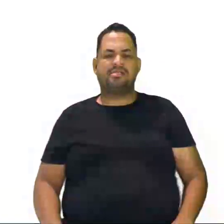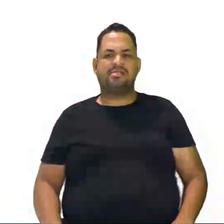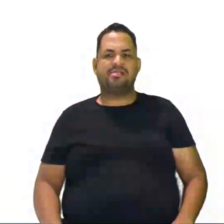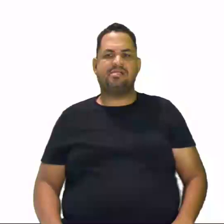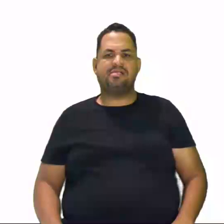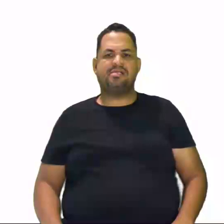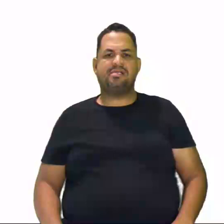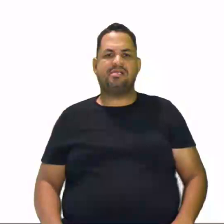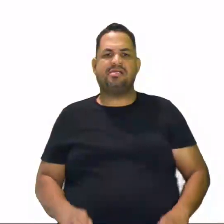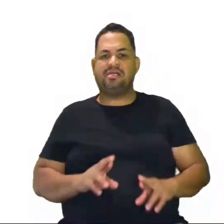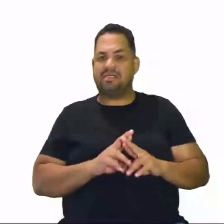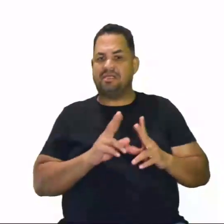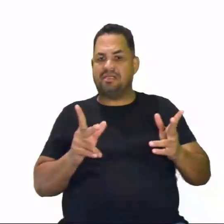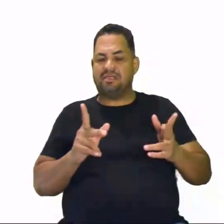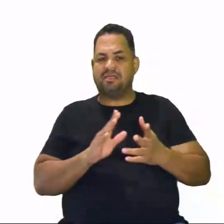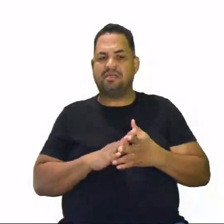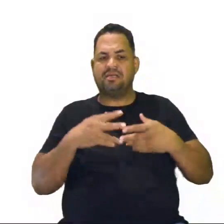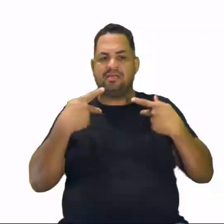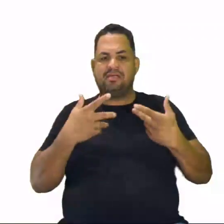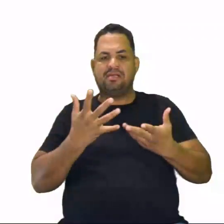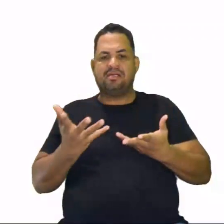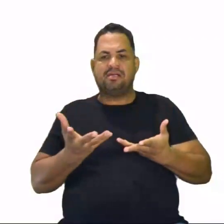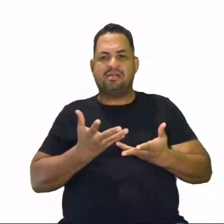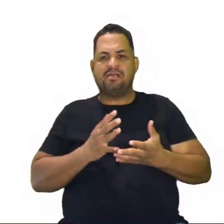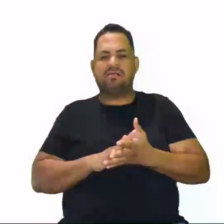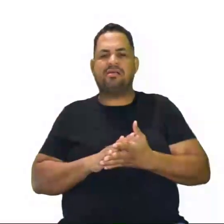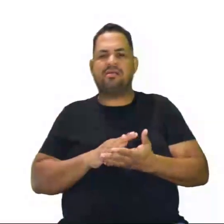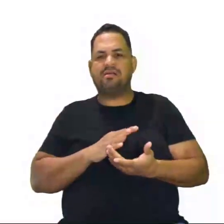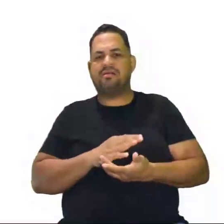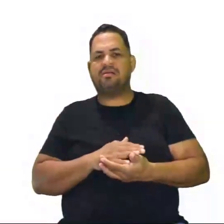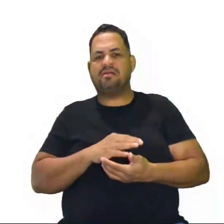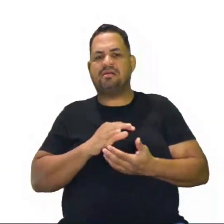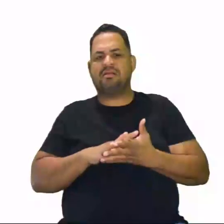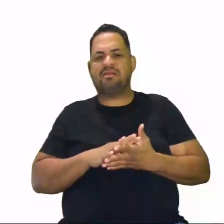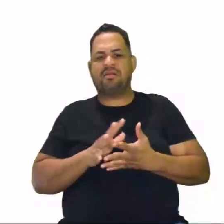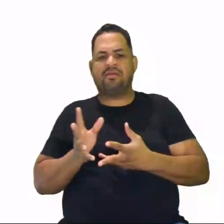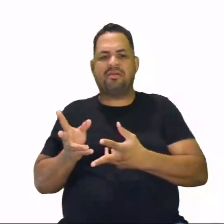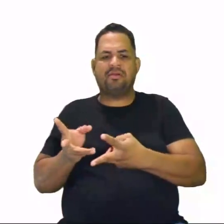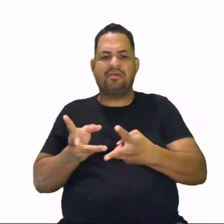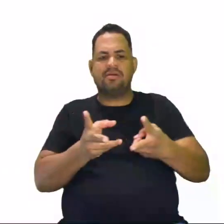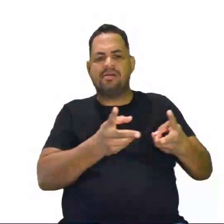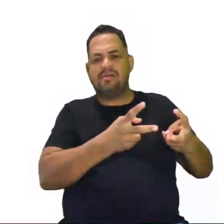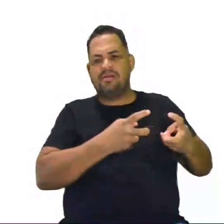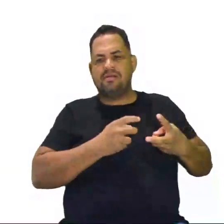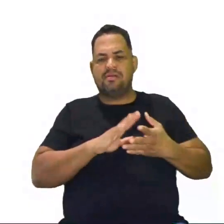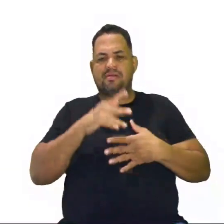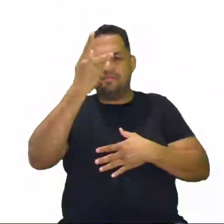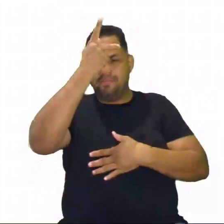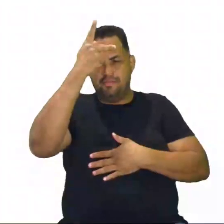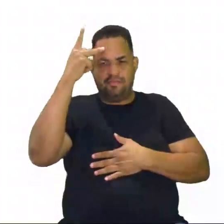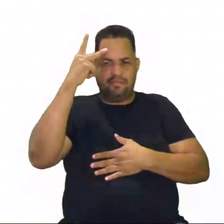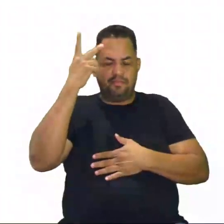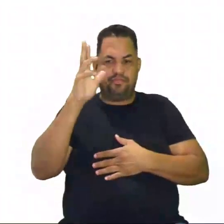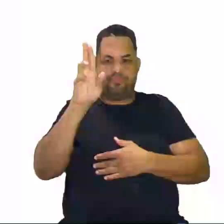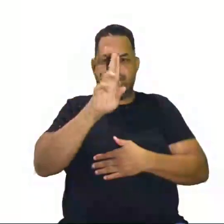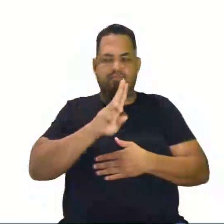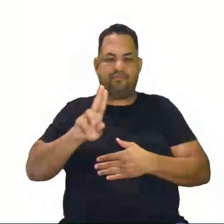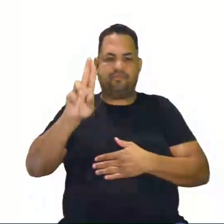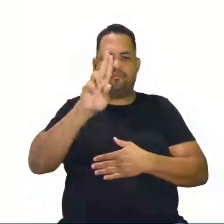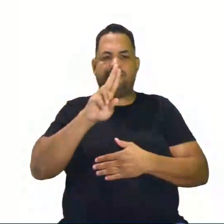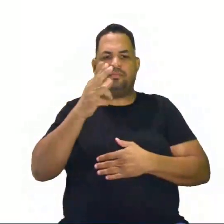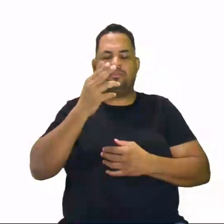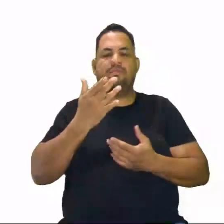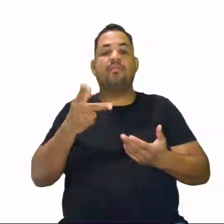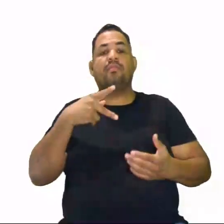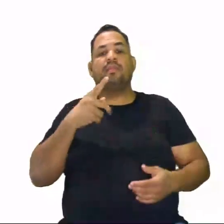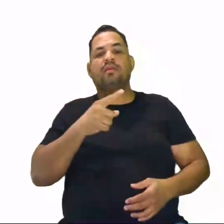partir dessas diferenças físicas, querendo intencionalmente explorar as pessoas, é que utilizaram isso